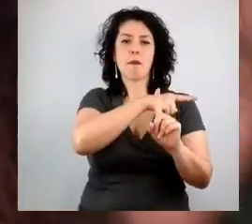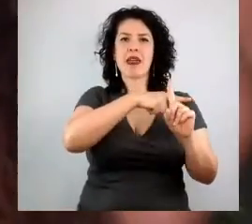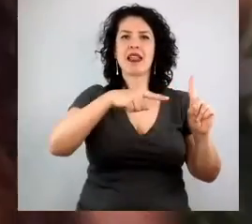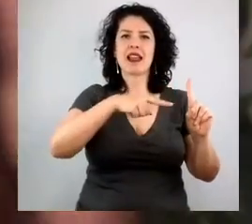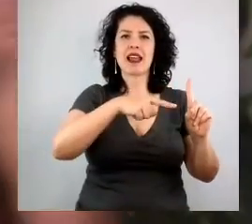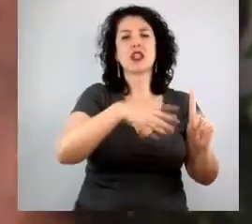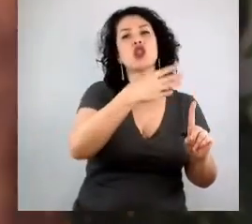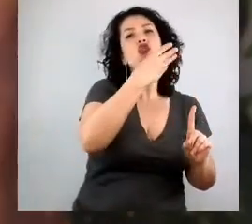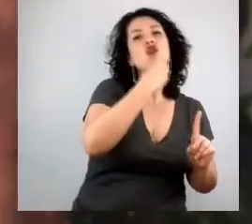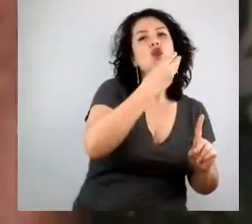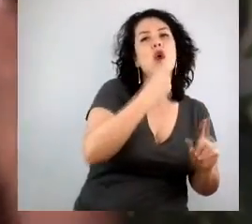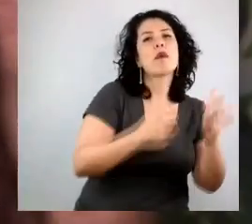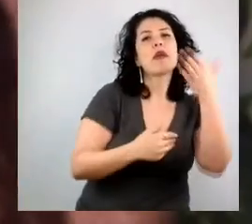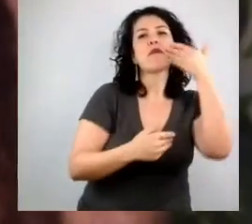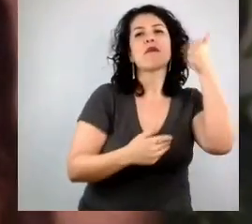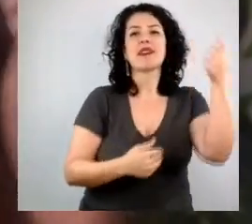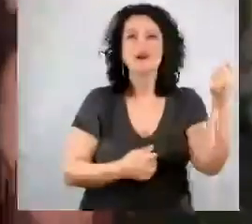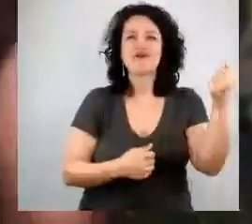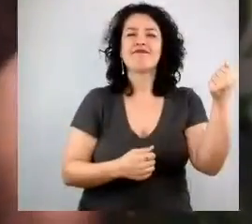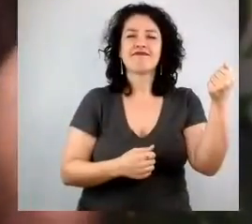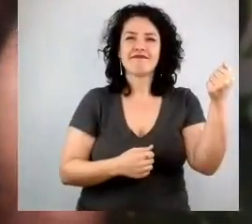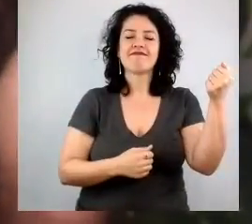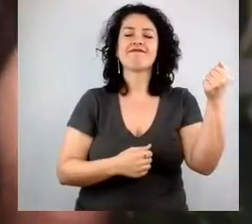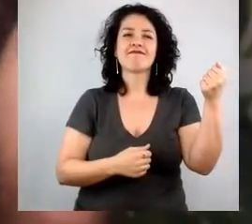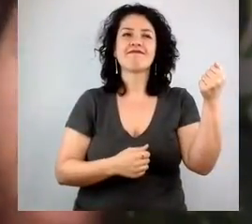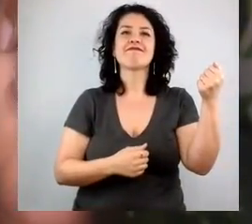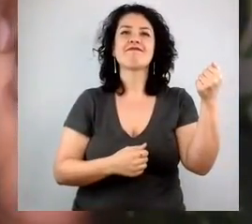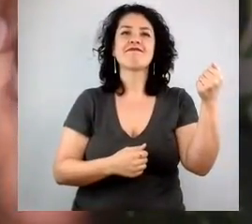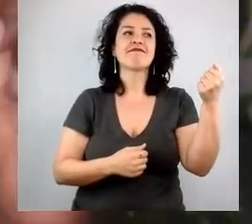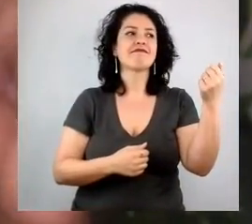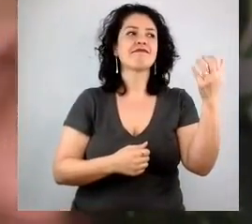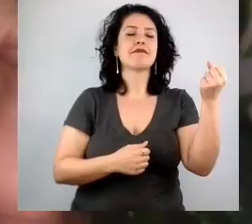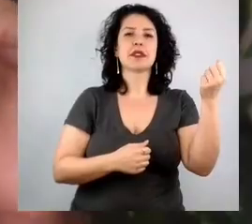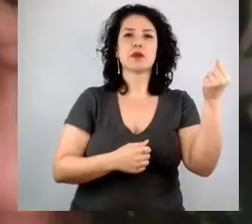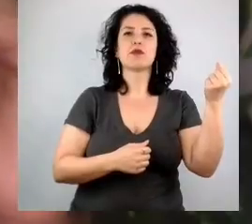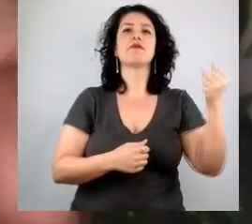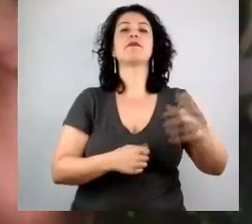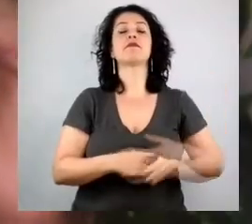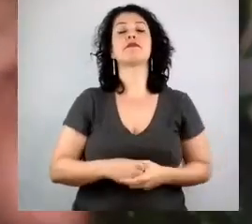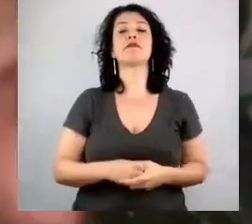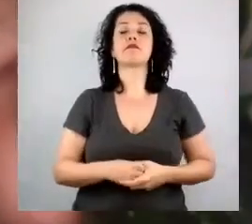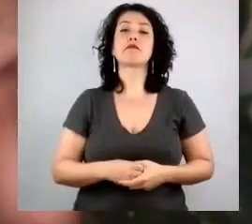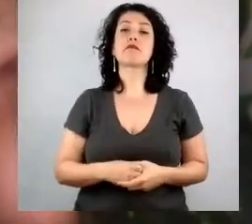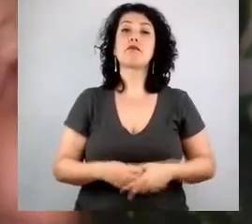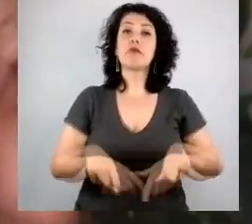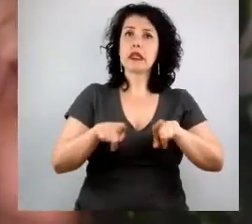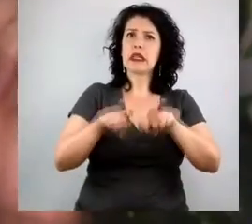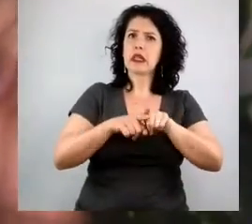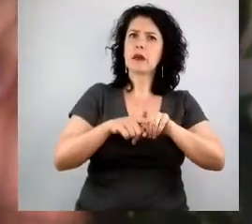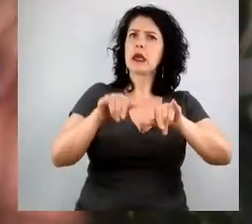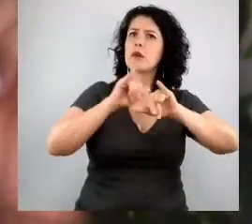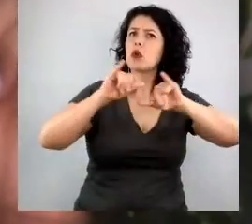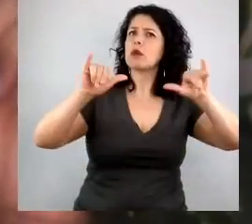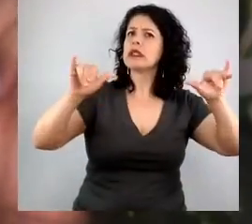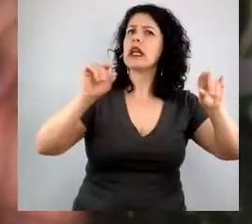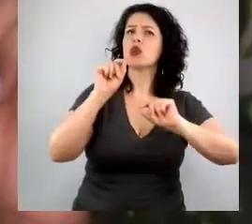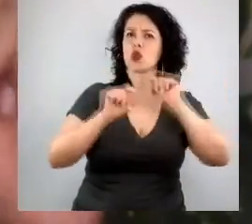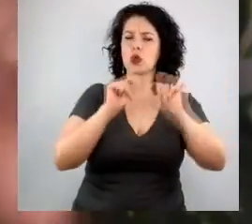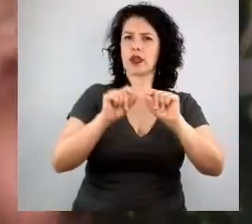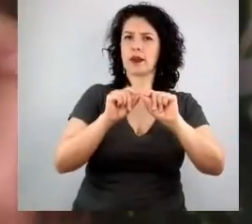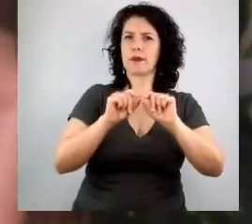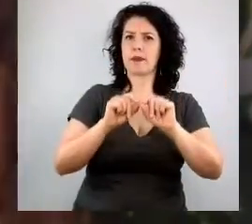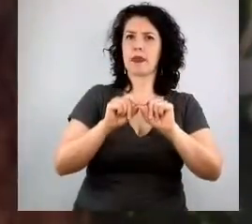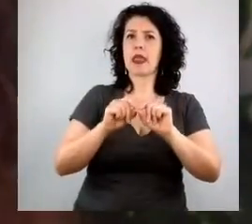Falando um pouquinho, né, de publicidade, audiovisual, há 3 anos, as atrizes negras